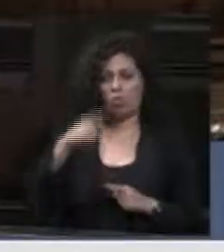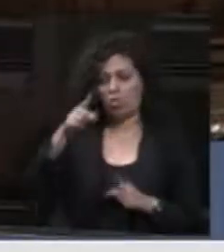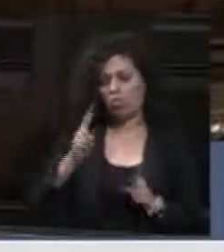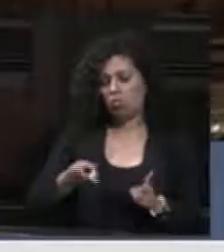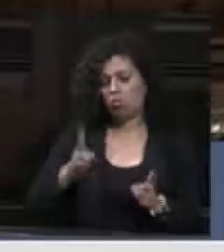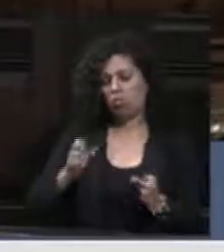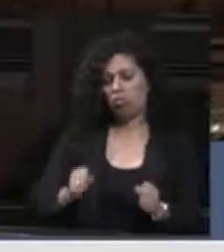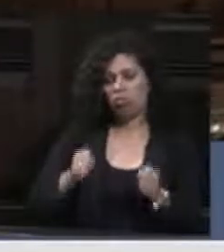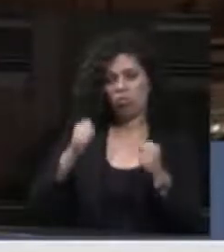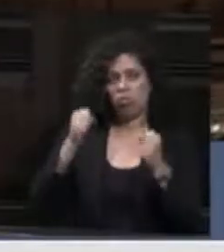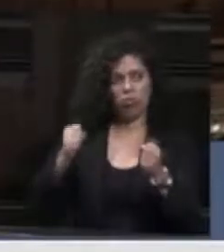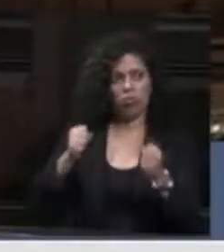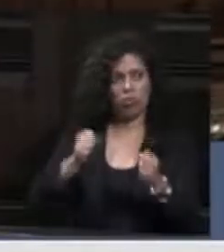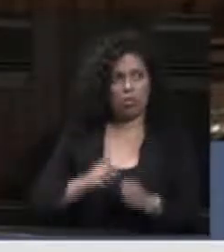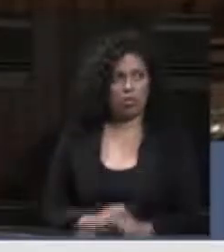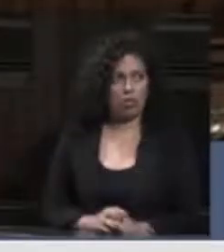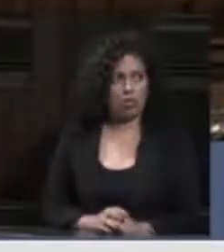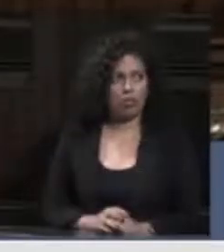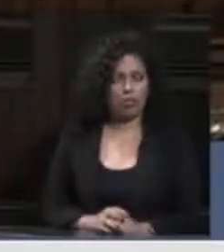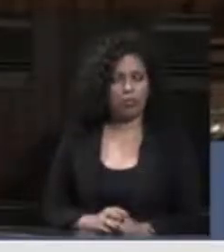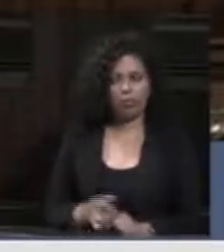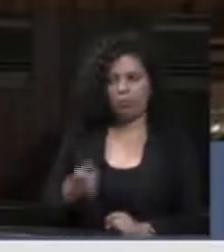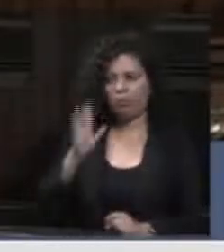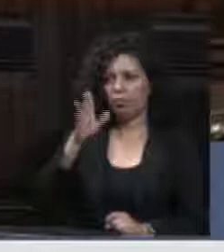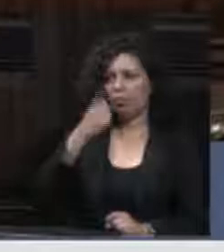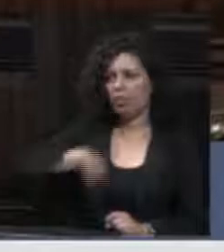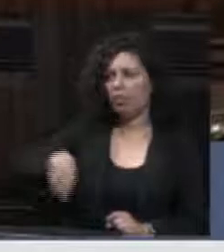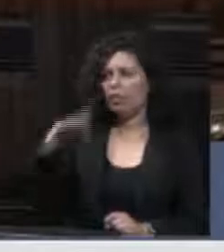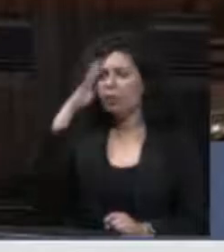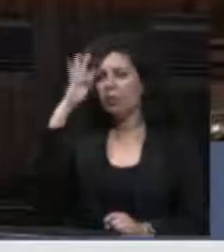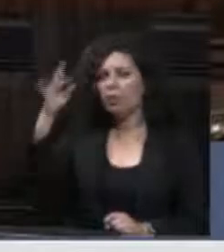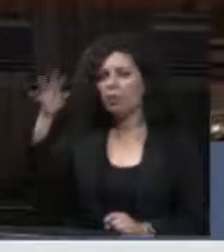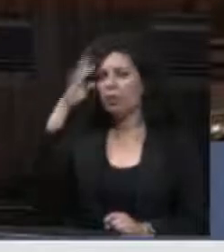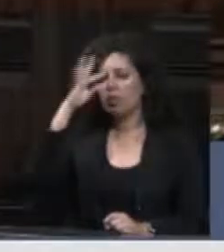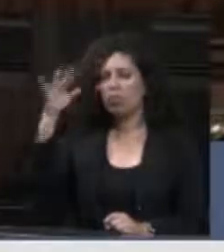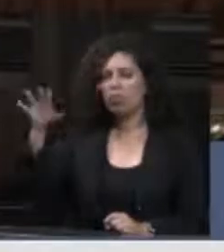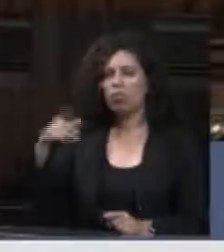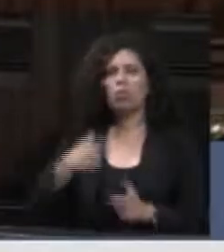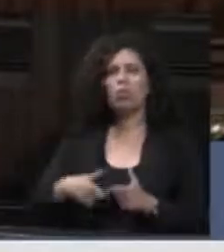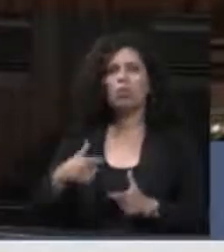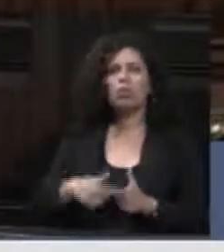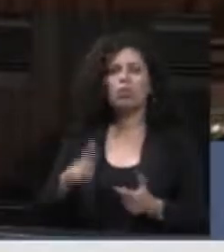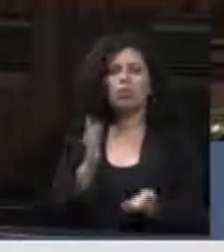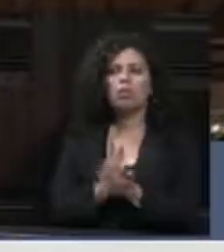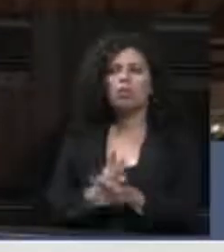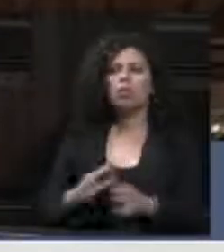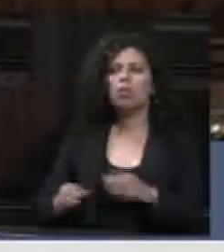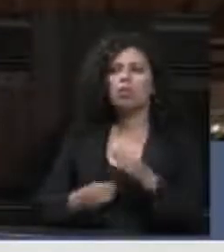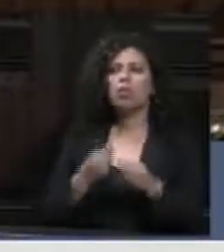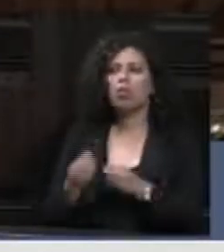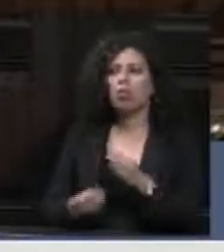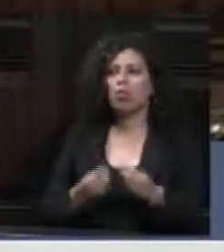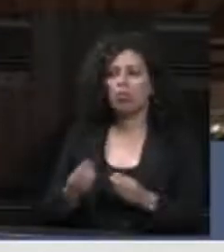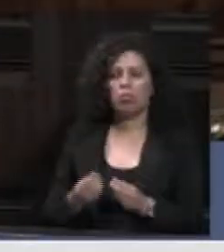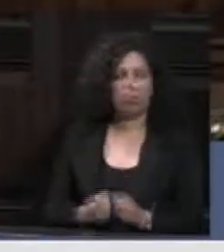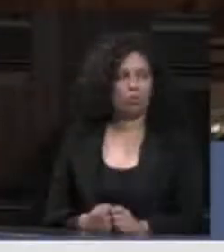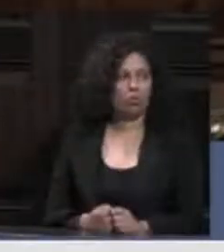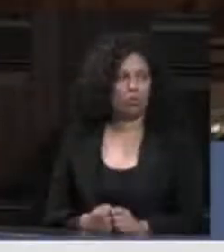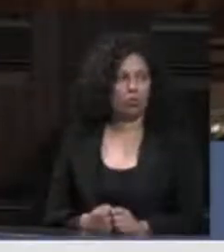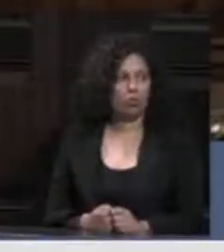se imaginou uma solução para a situação do Antônio Sarlo, que seria a